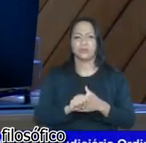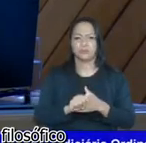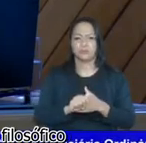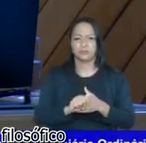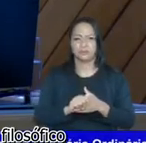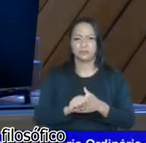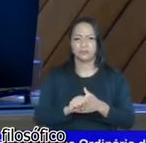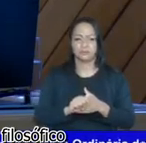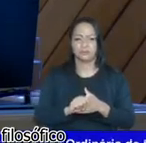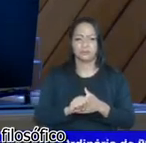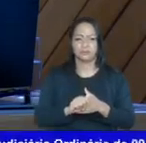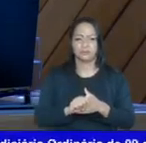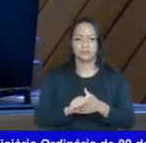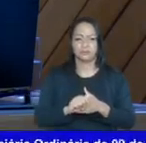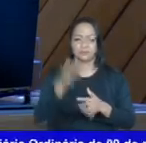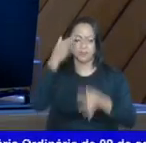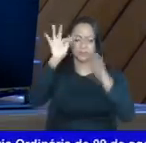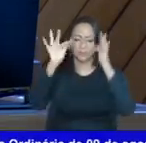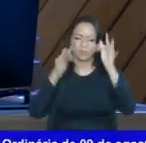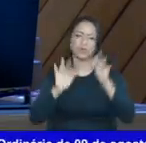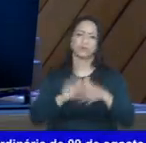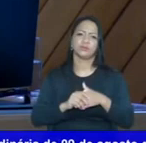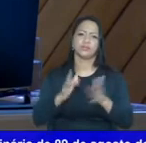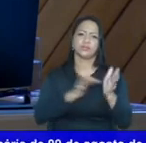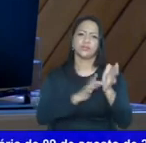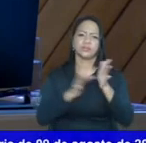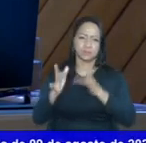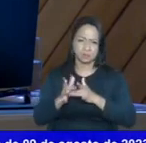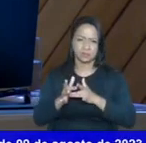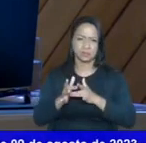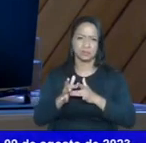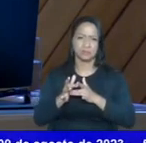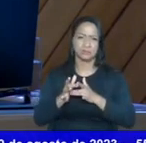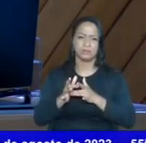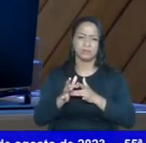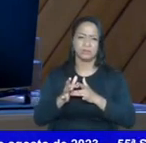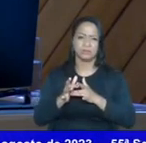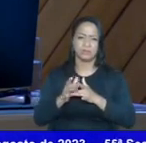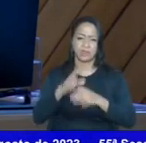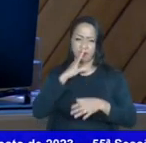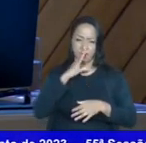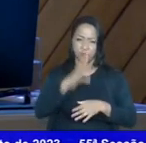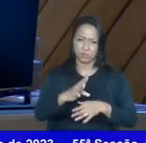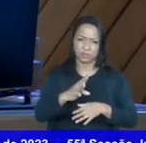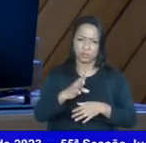Pulando para o lado teológico e filosófico, quando Jesus ele foi acusado,